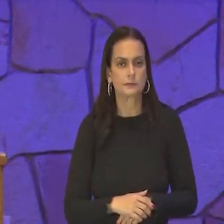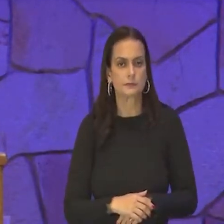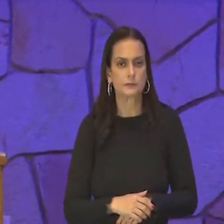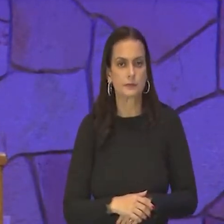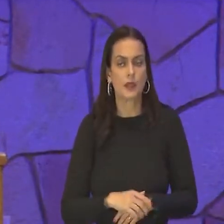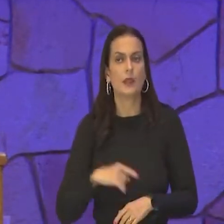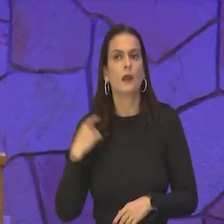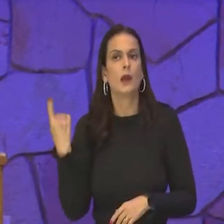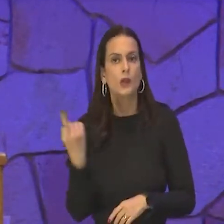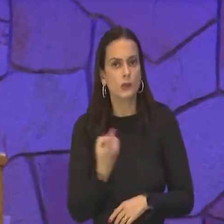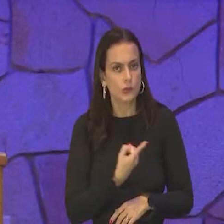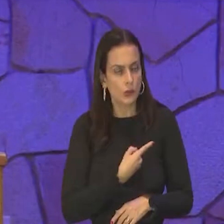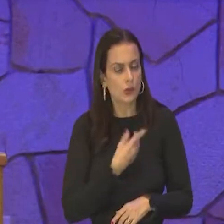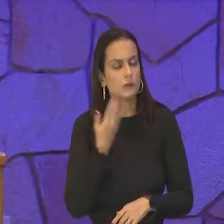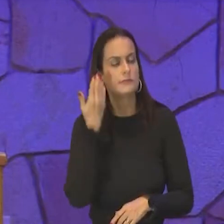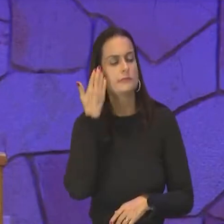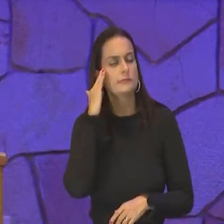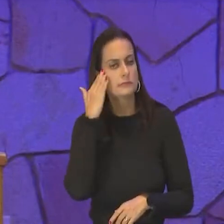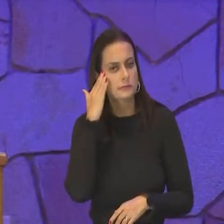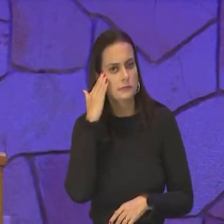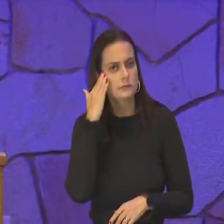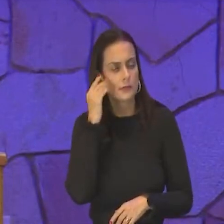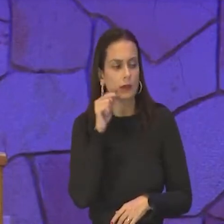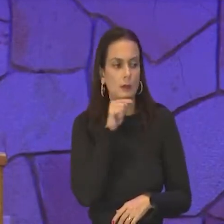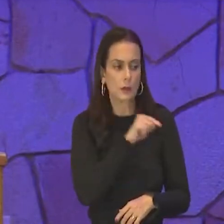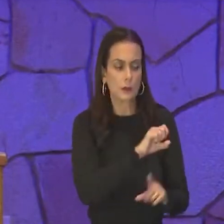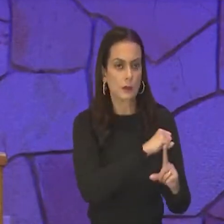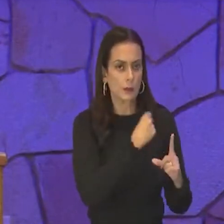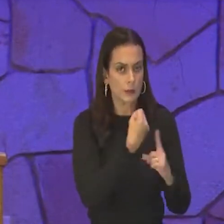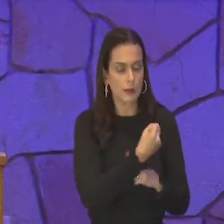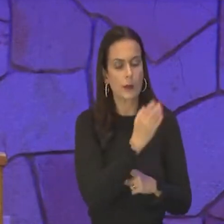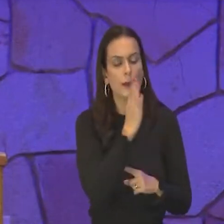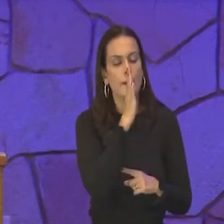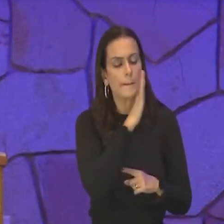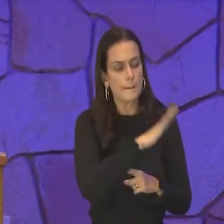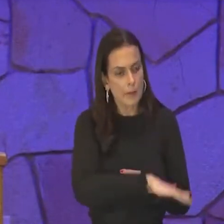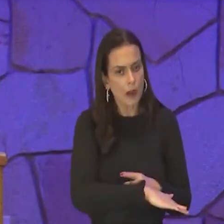Todos nós temos ciência deste mundo mau e maligno